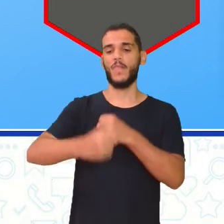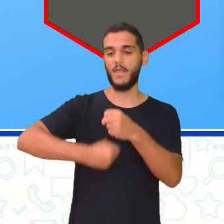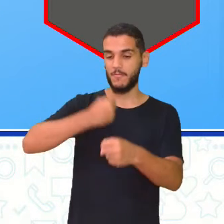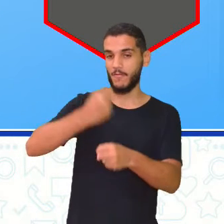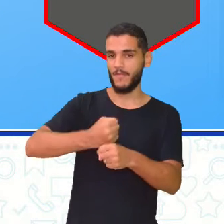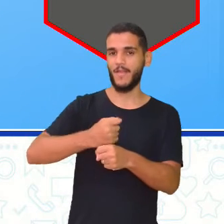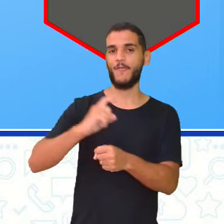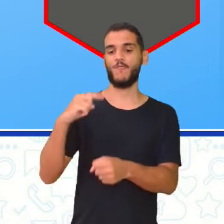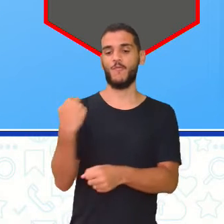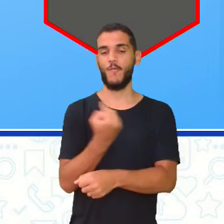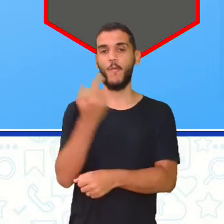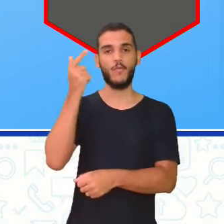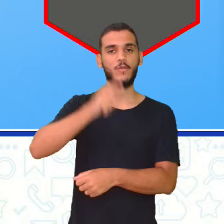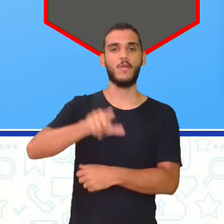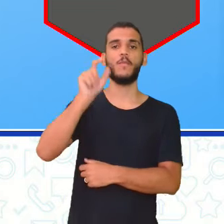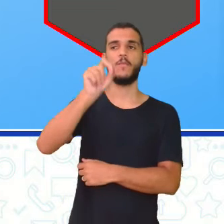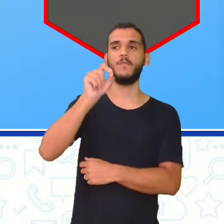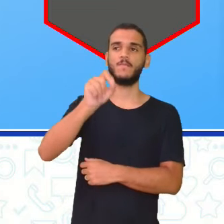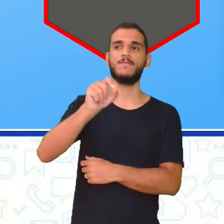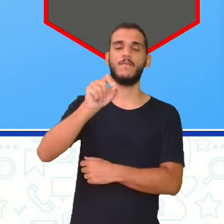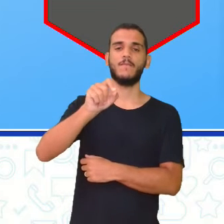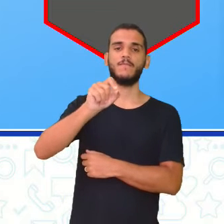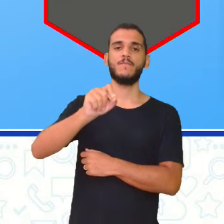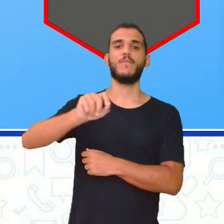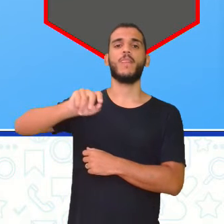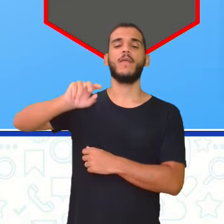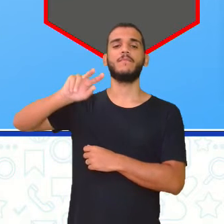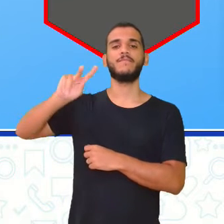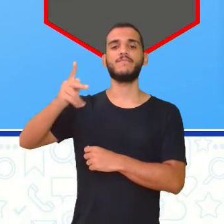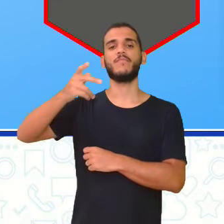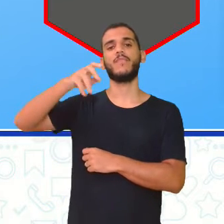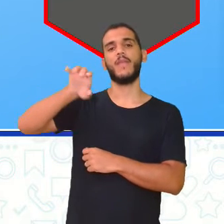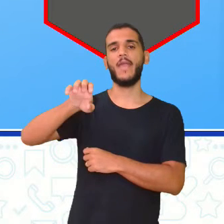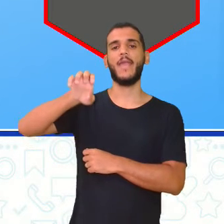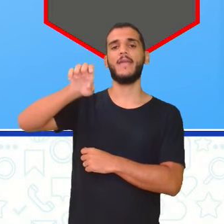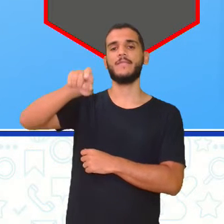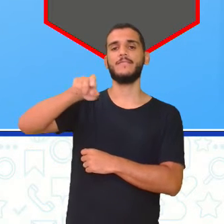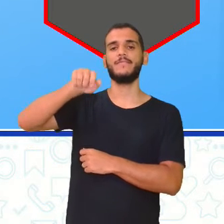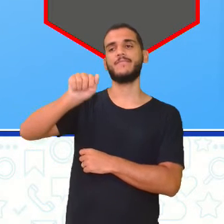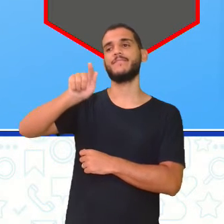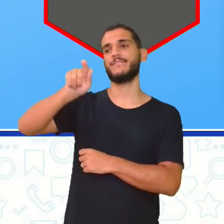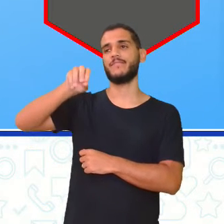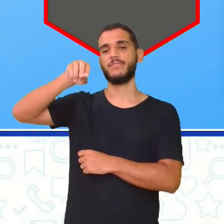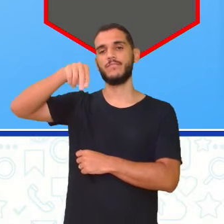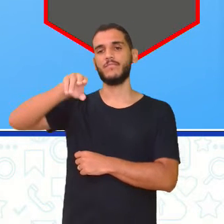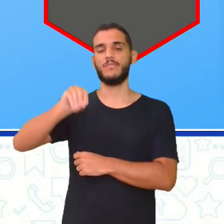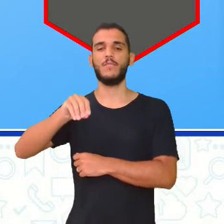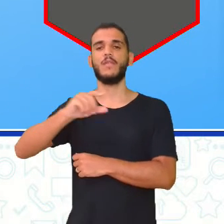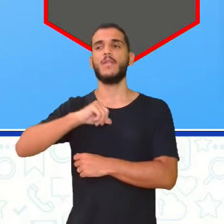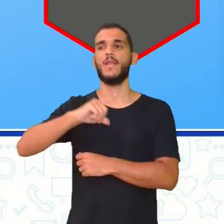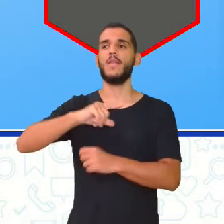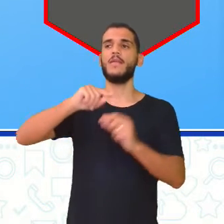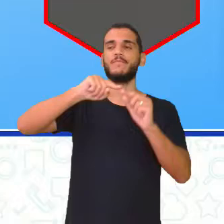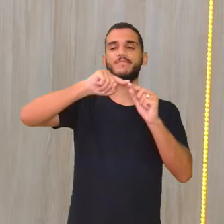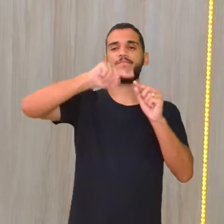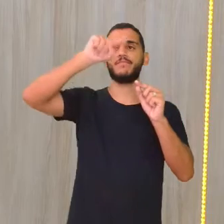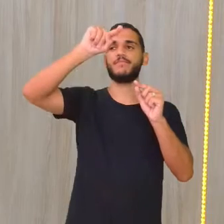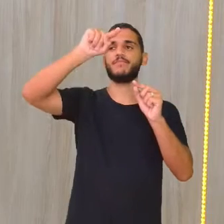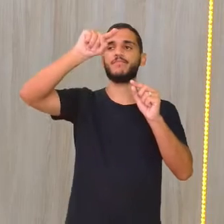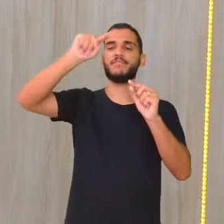hexacampeão, hexágono. Hexágono que tem 6 lados ou 6 ângulos. Dá para